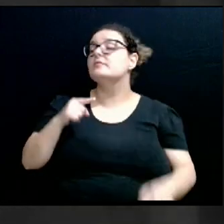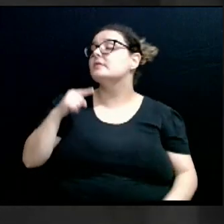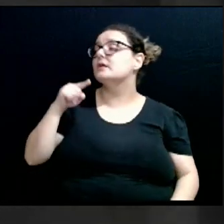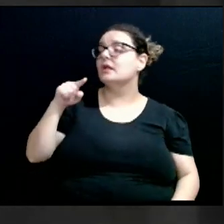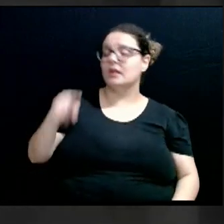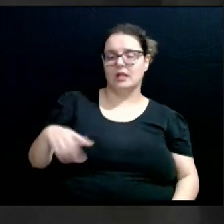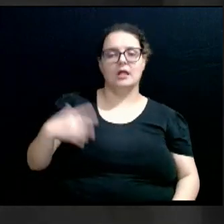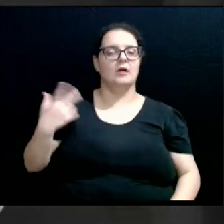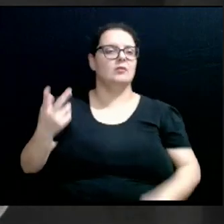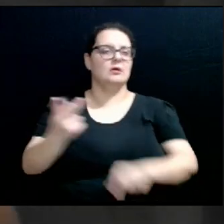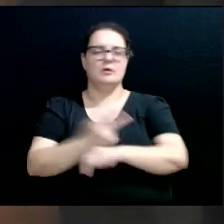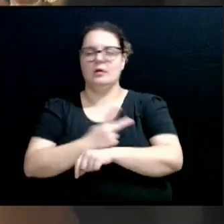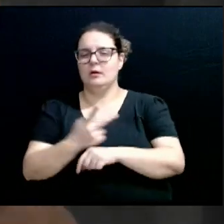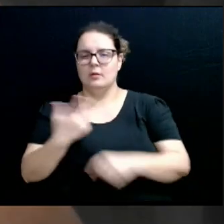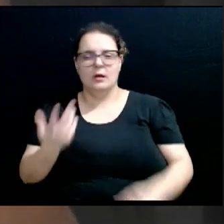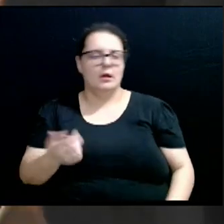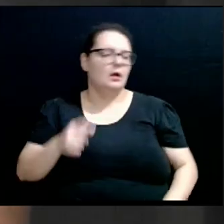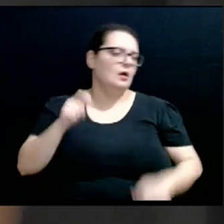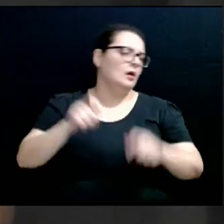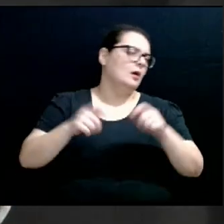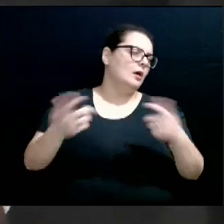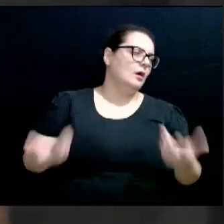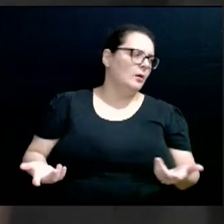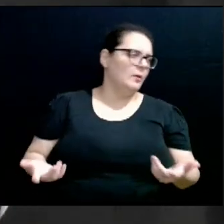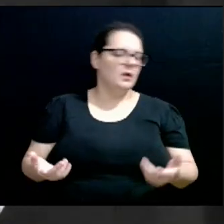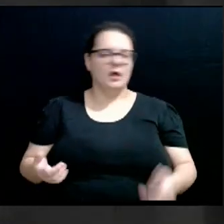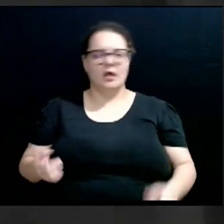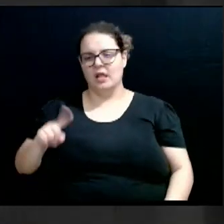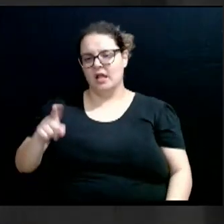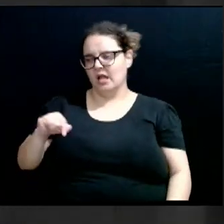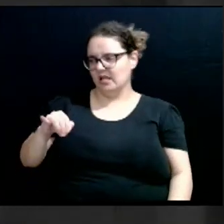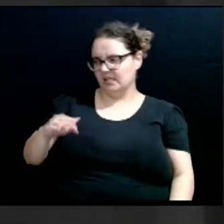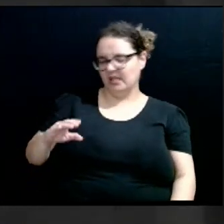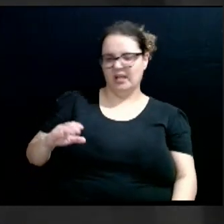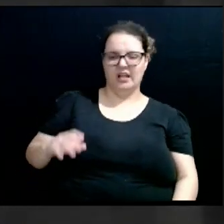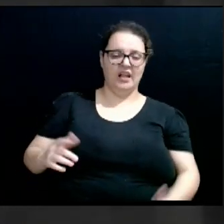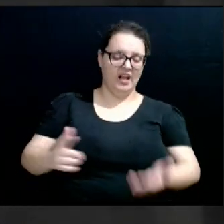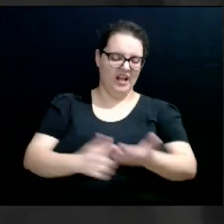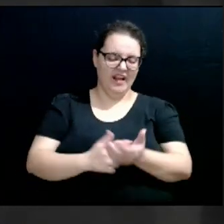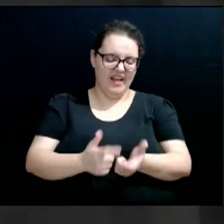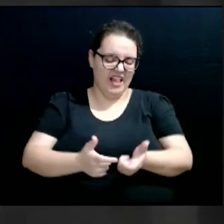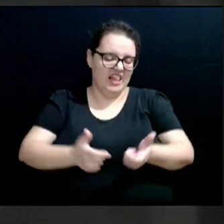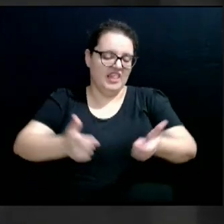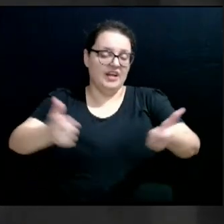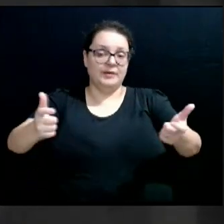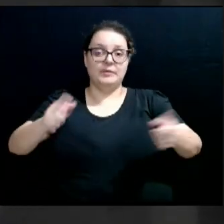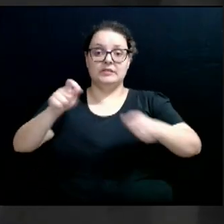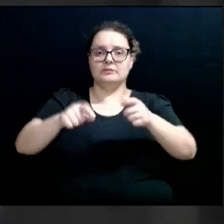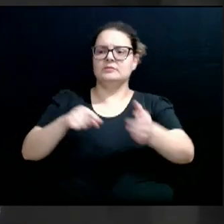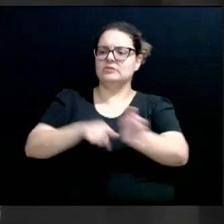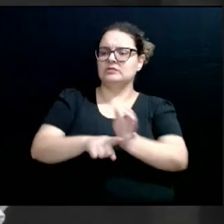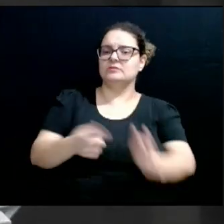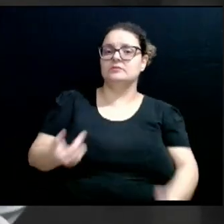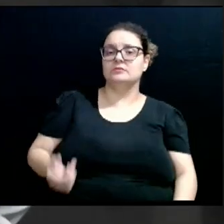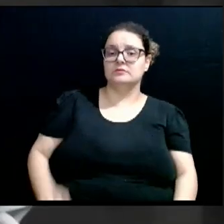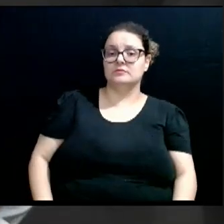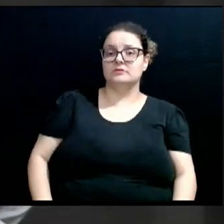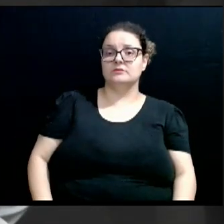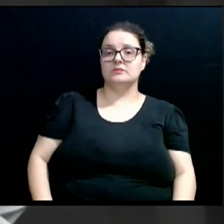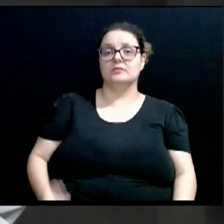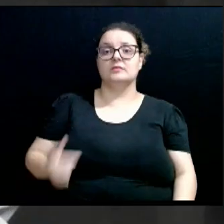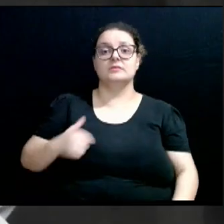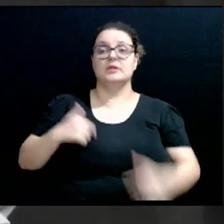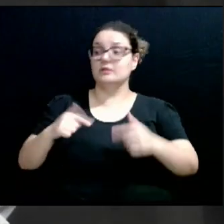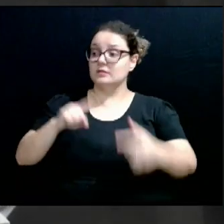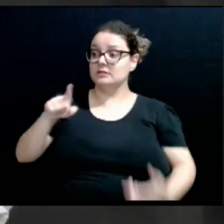né? O pessoal na Zinc tem um livro lá enorme. Aí as pessoas perguntam, eu falo, tô trabalhando na Zinc. Nossa, ainda tem